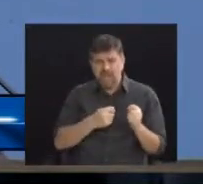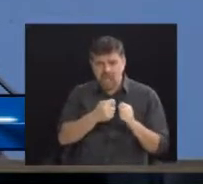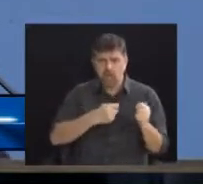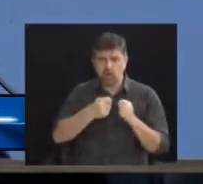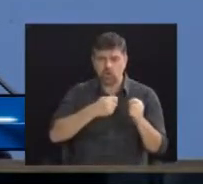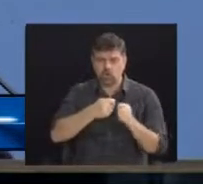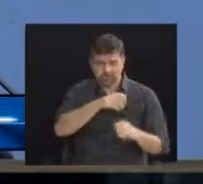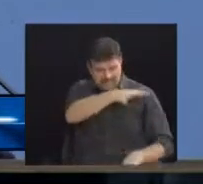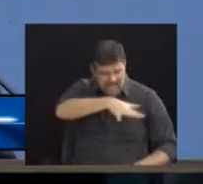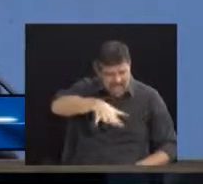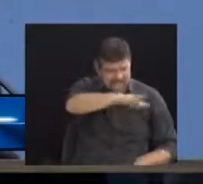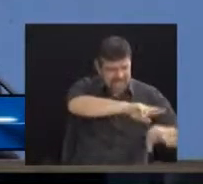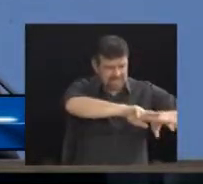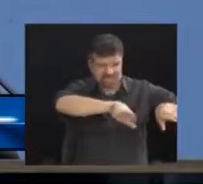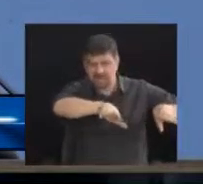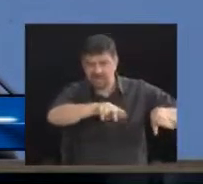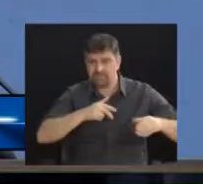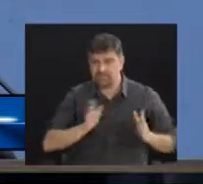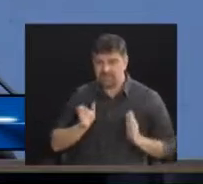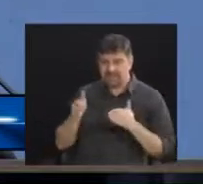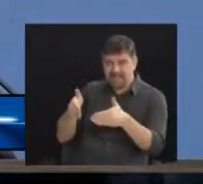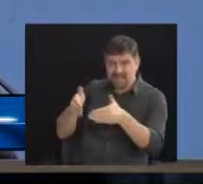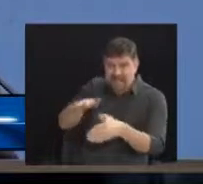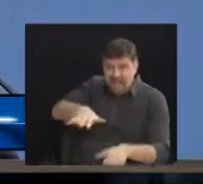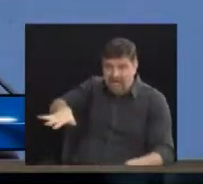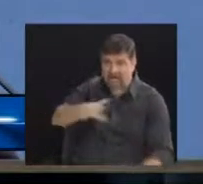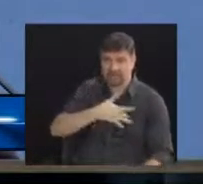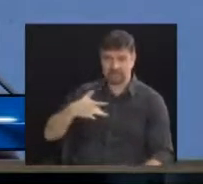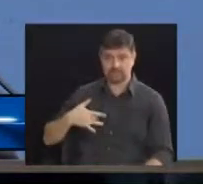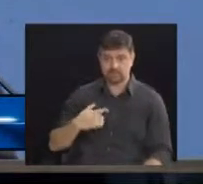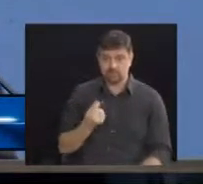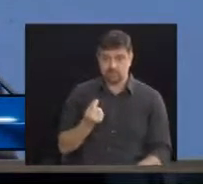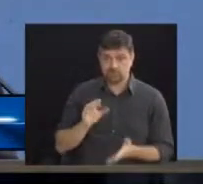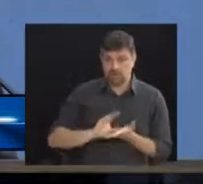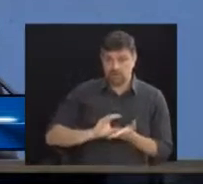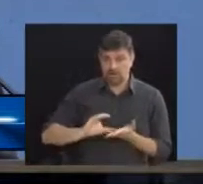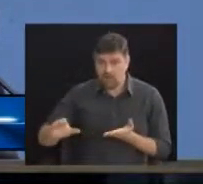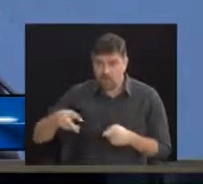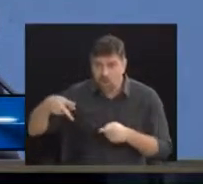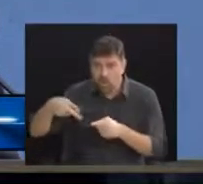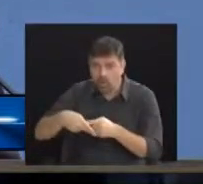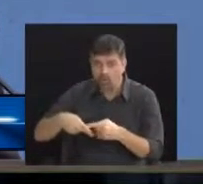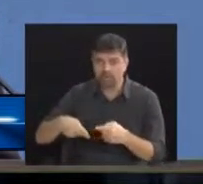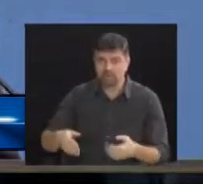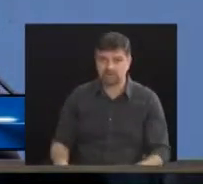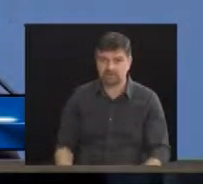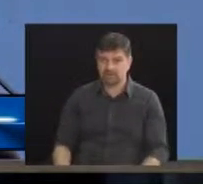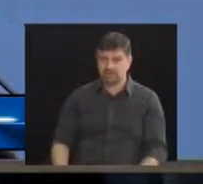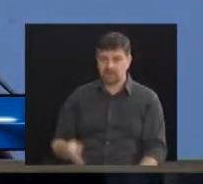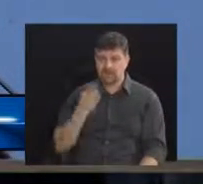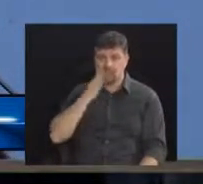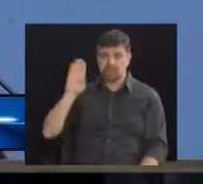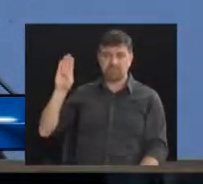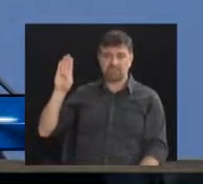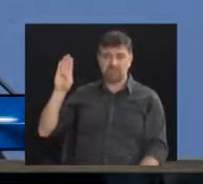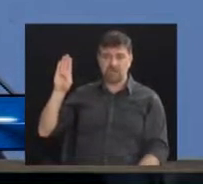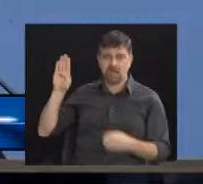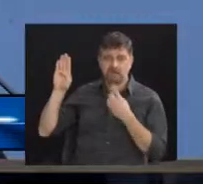e até agora nada, ministérios, o famoso corte na carne, nada aconteceu.